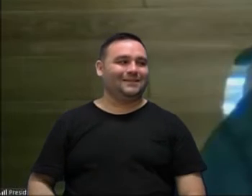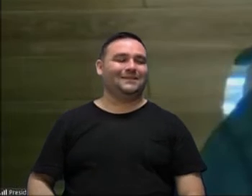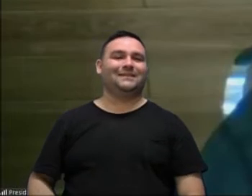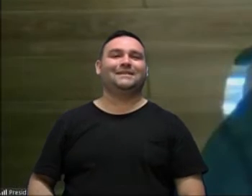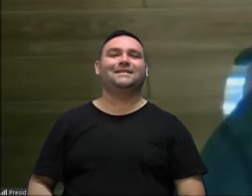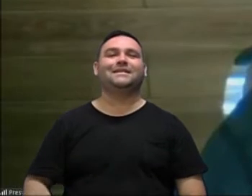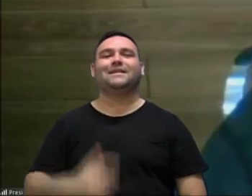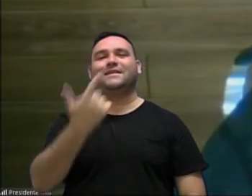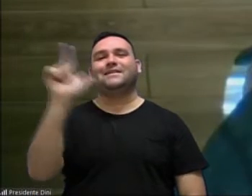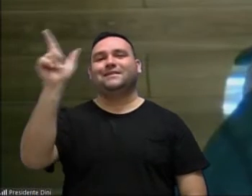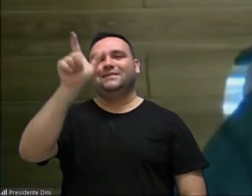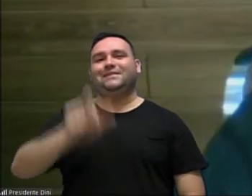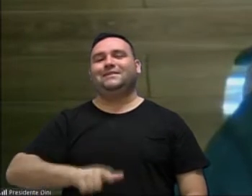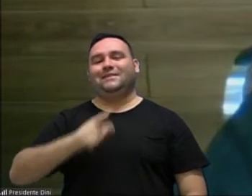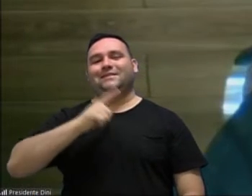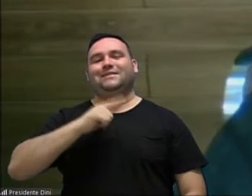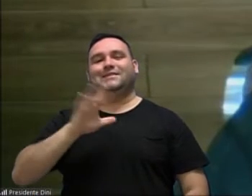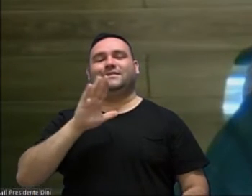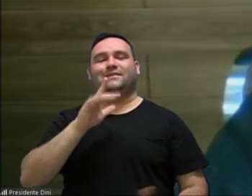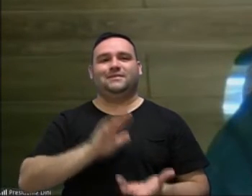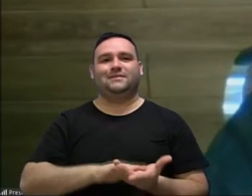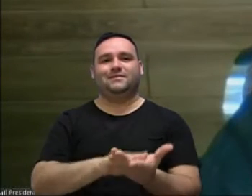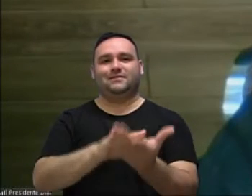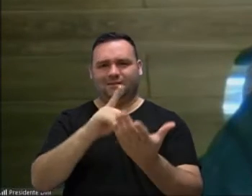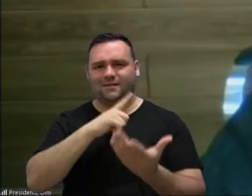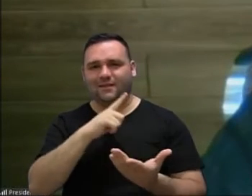Quem mais tem votos?